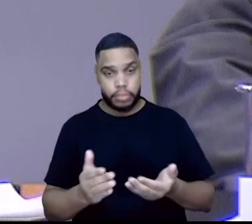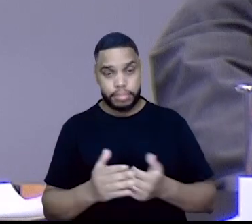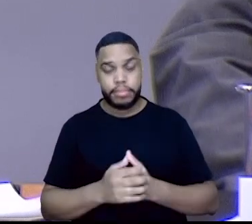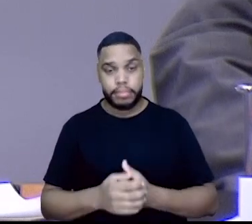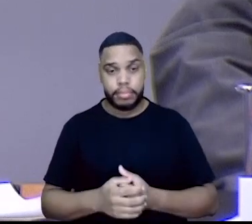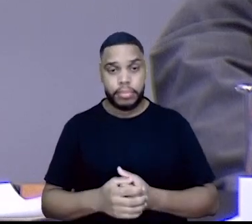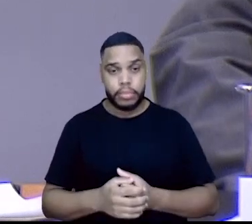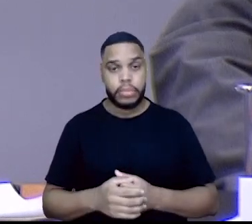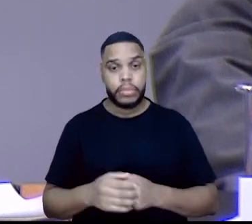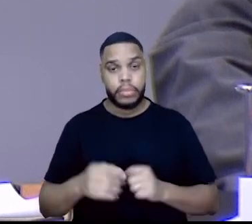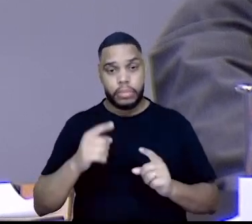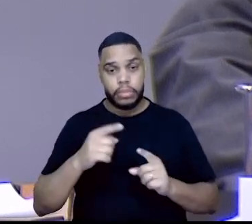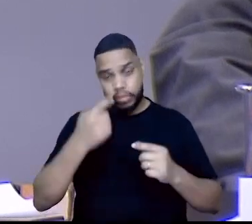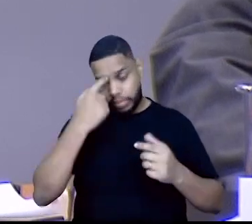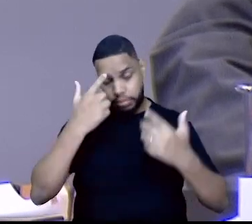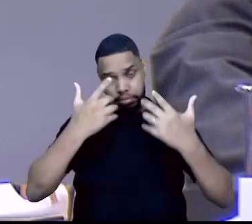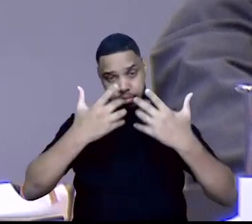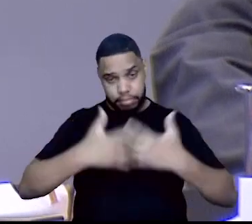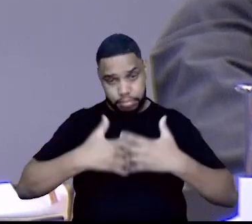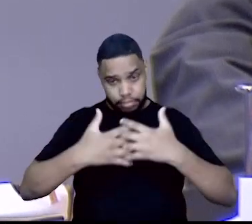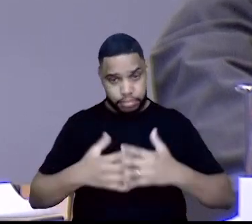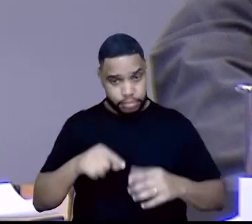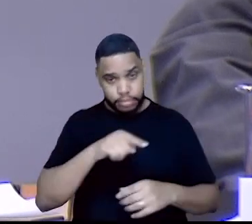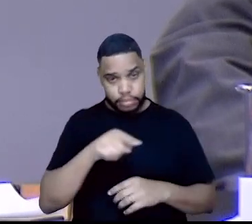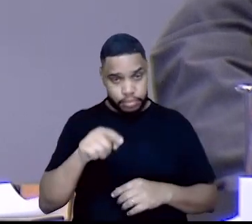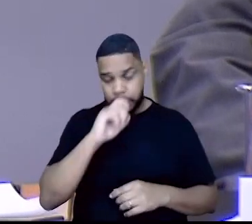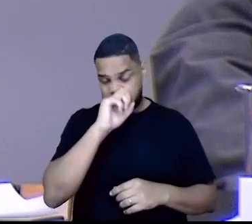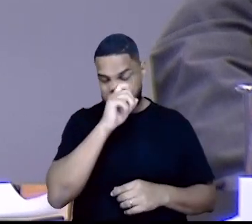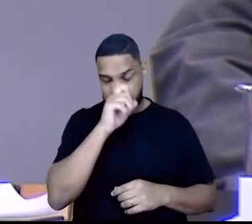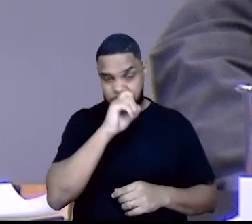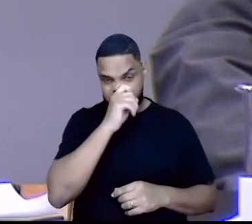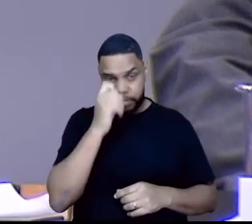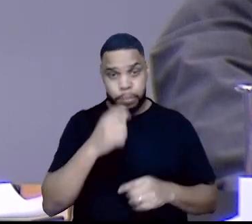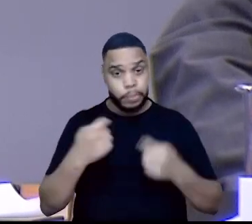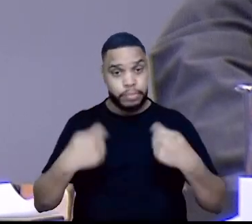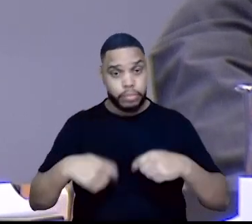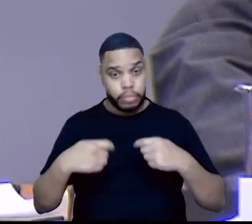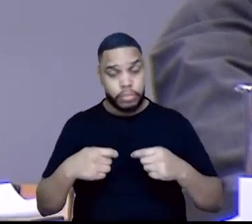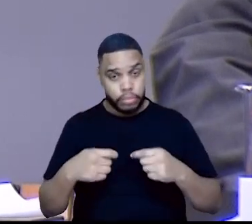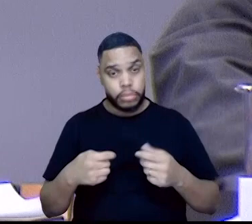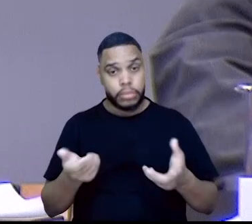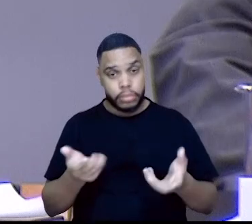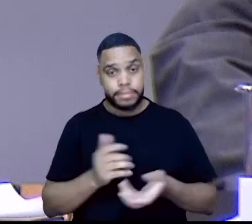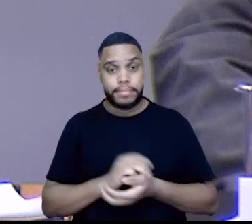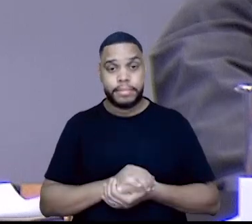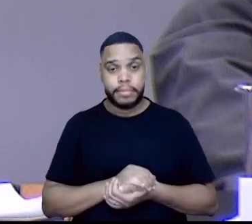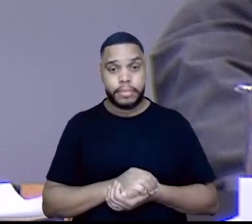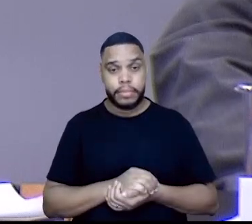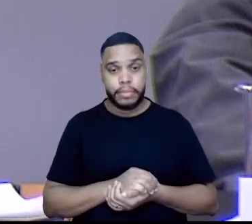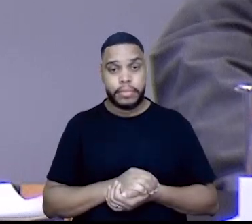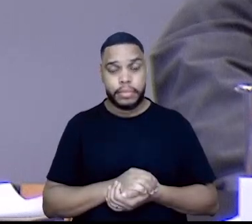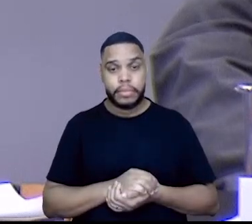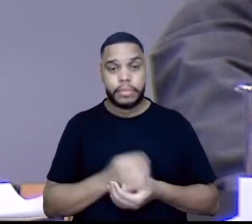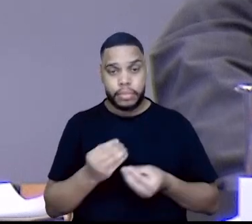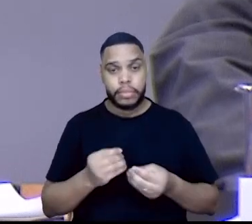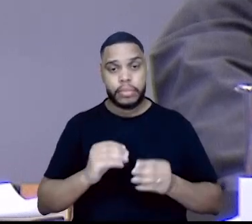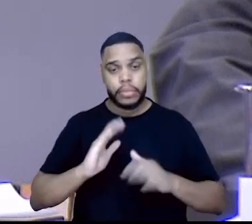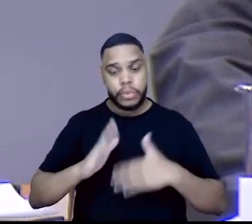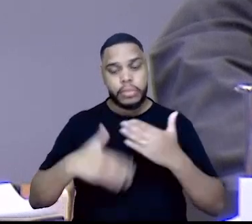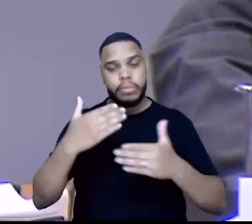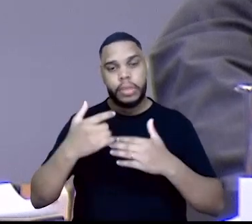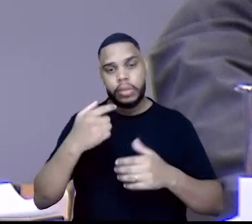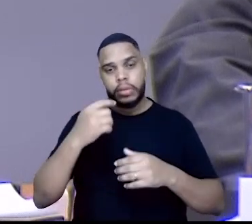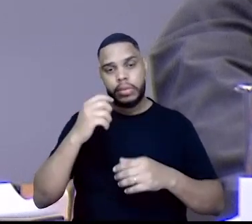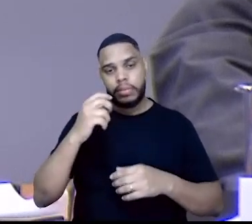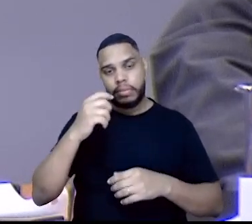Esse tipo de raciocínio, evidentemente, precisa, nesse momento, pelo menos, do estágio da evolução da inteligência